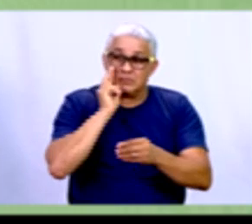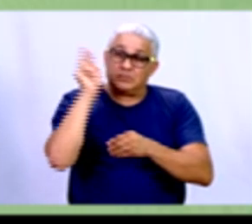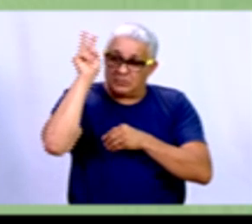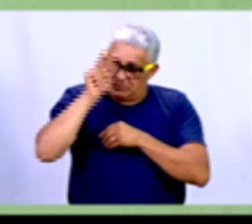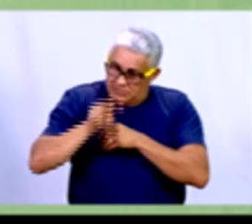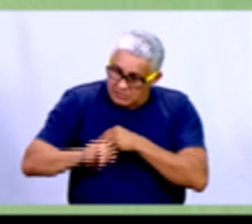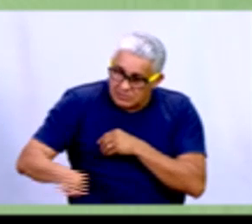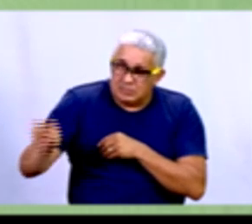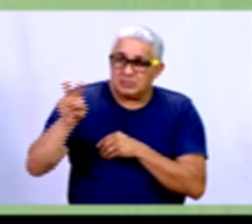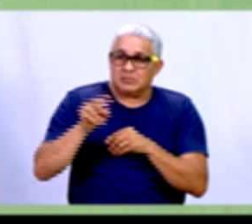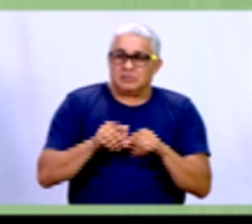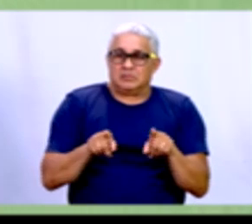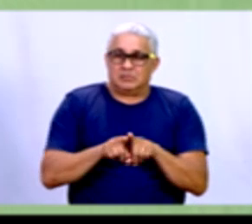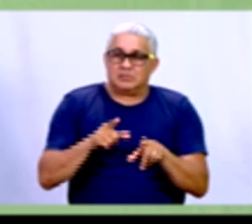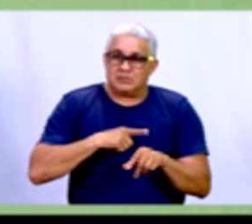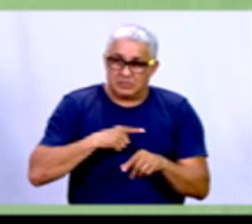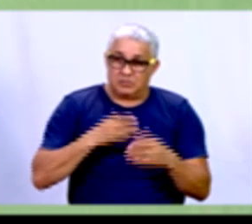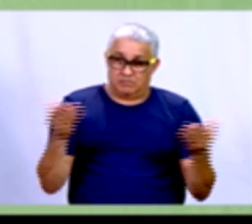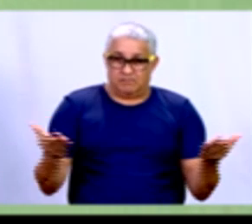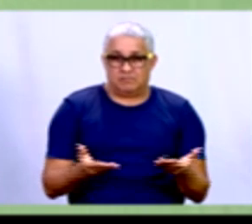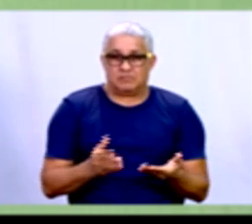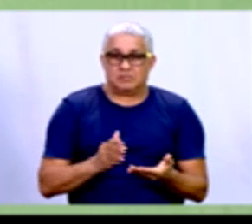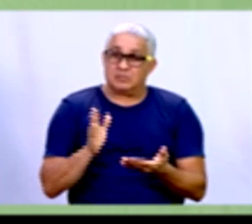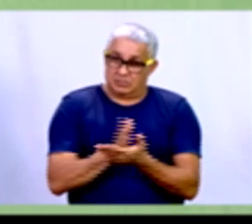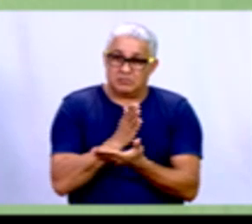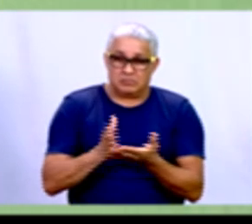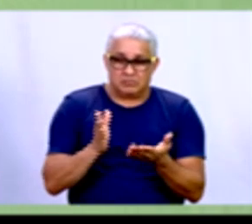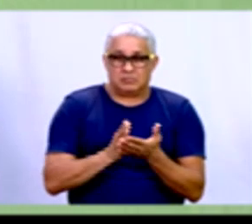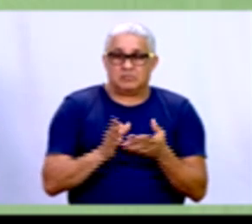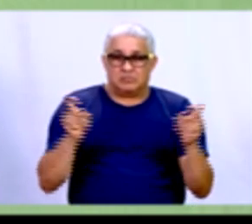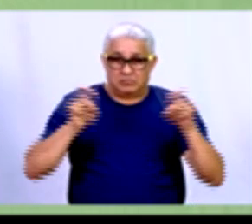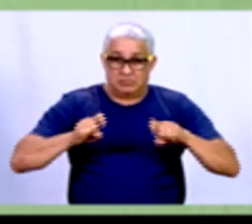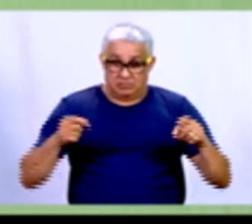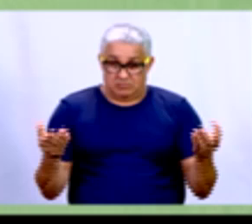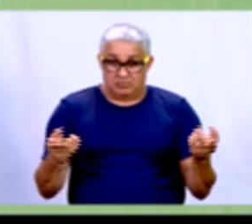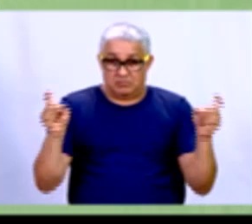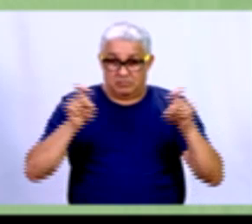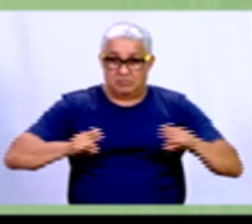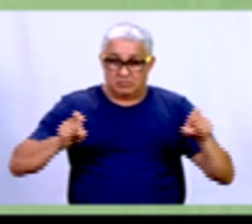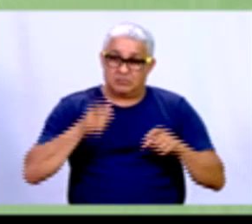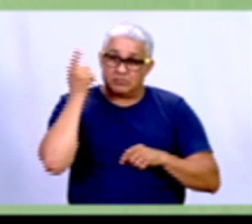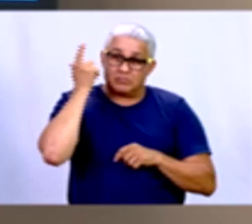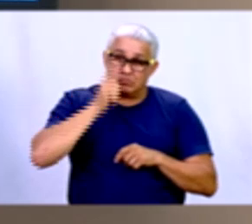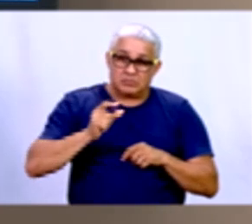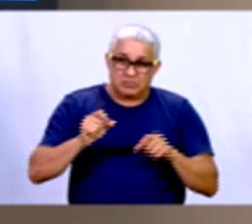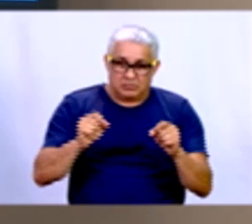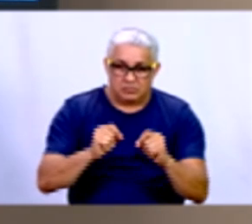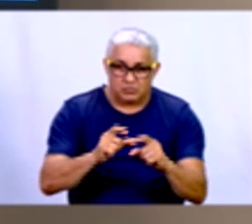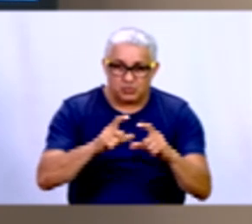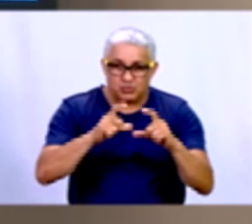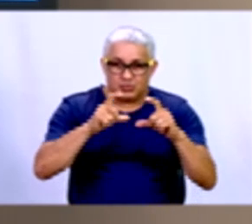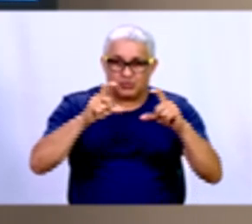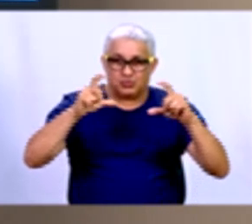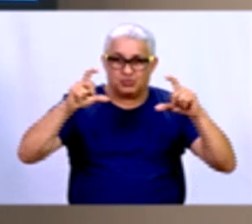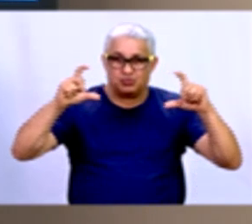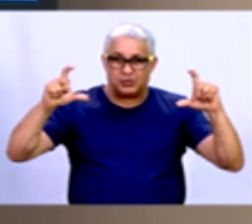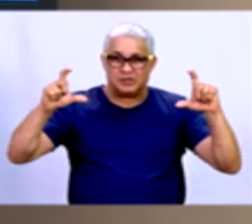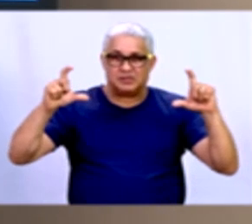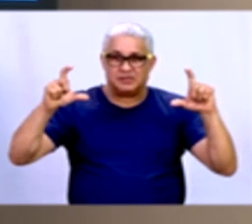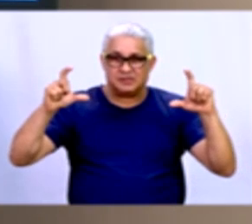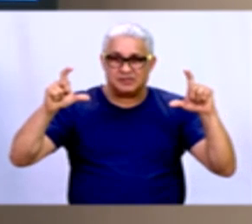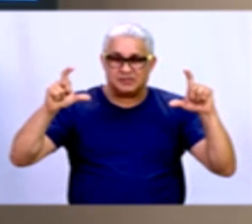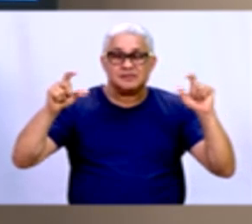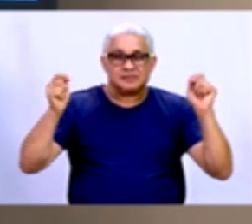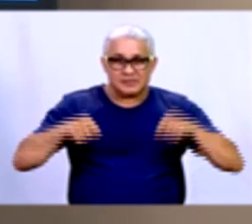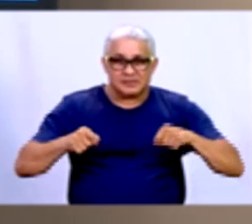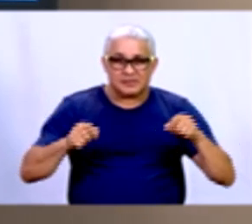visualização, onde existem hoje muitos computadores, né, agora, que eu consigo dar zoom com mais facilidade nas